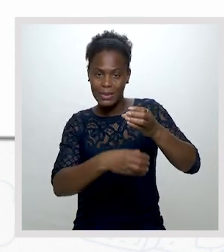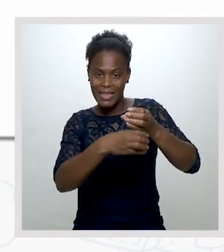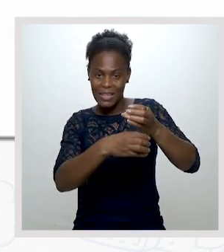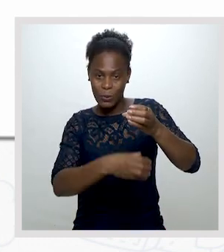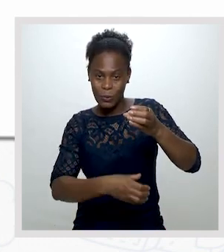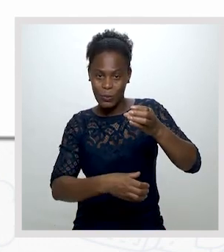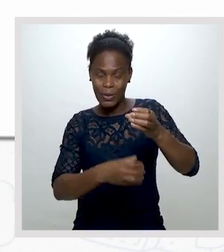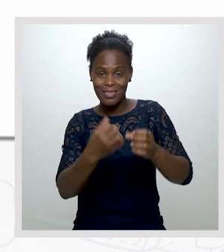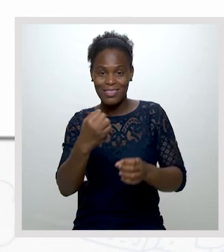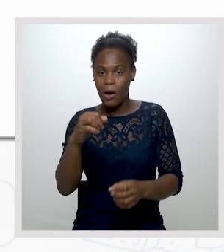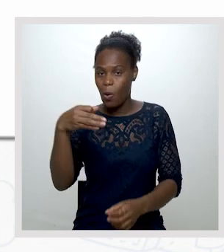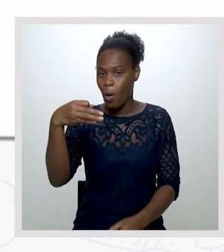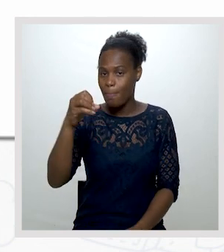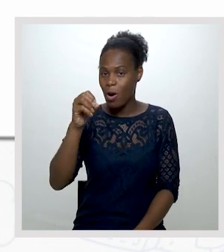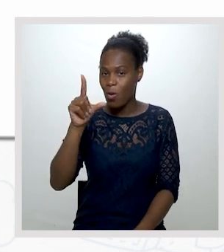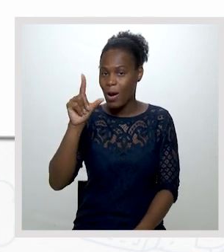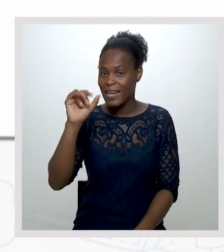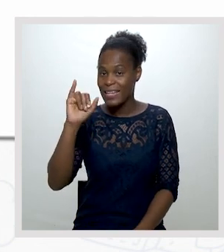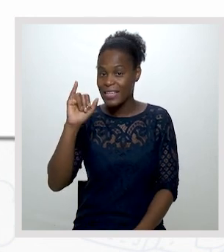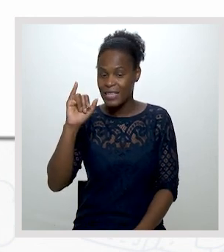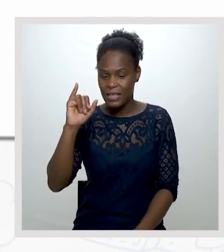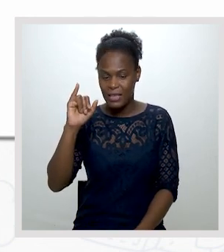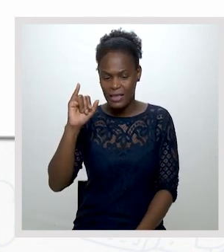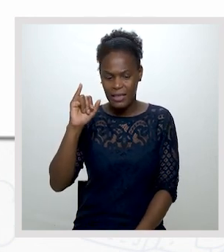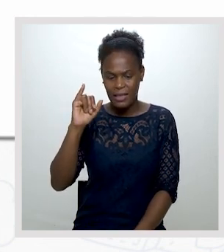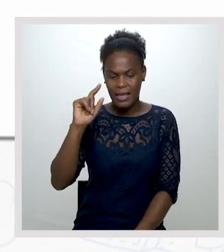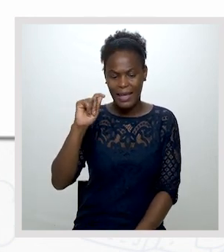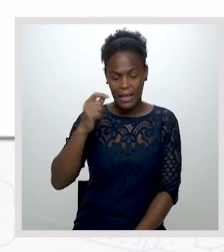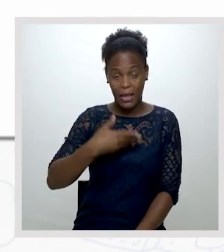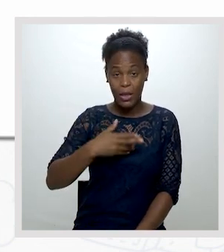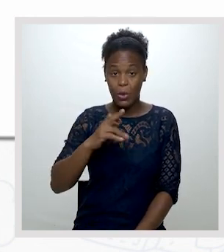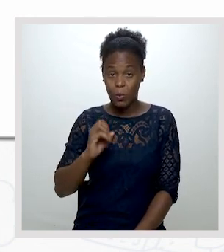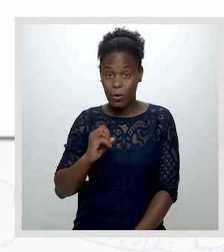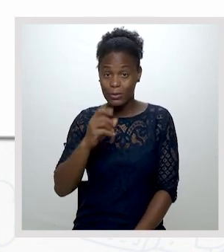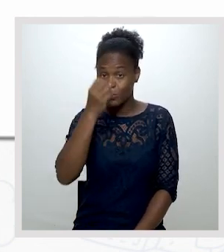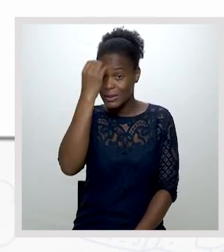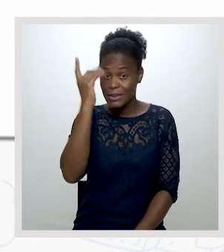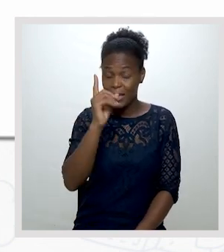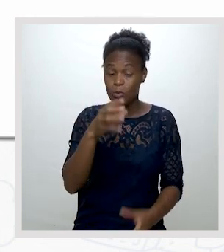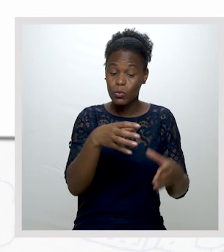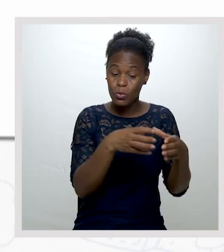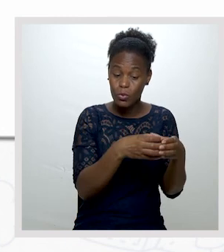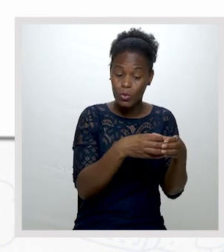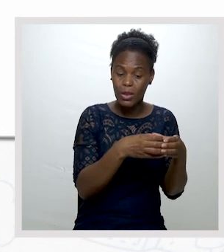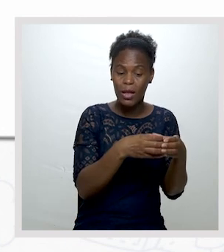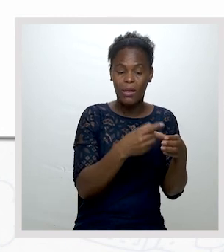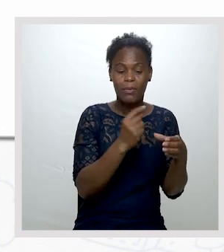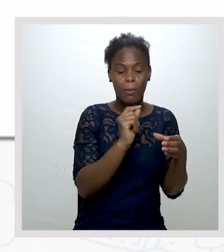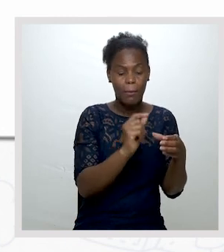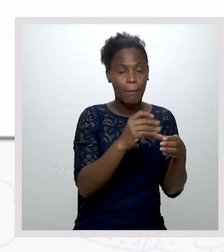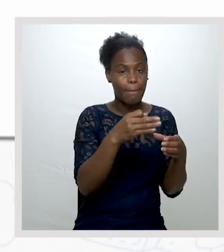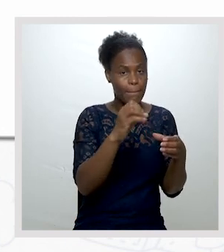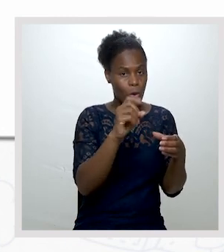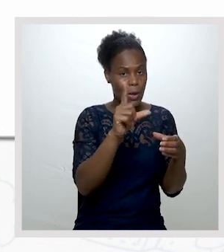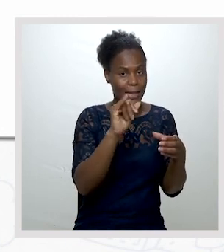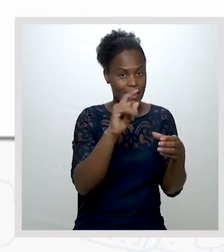esqueçam que nós agrupamos os sólidos poliedros e não-poliedros. E em qual dos grupos